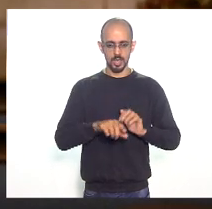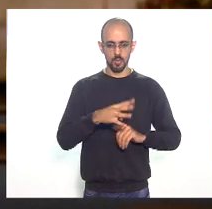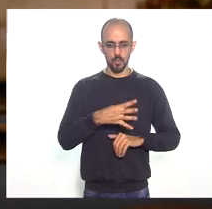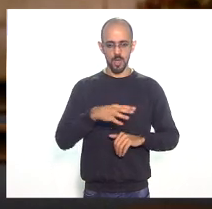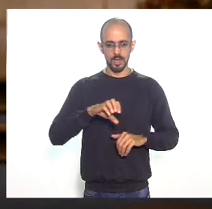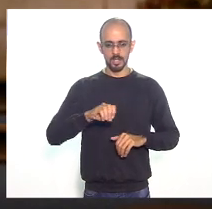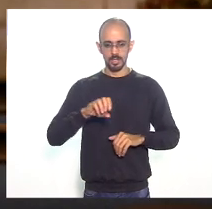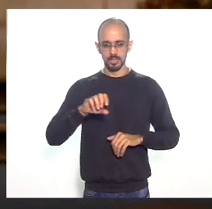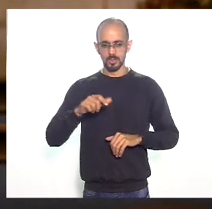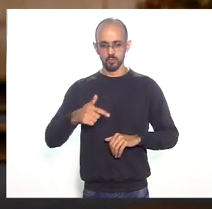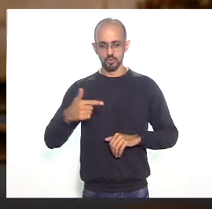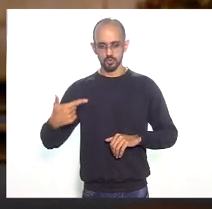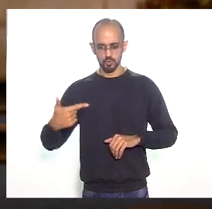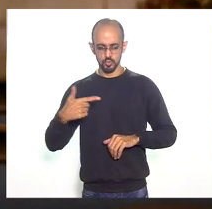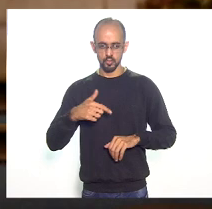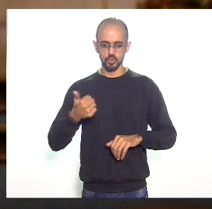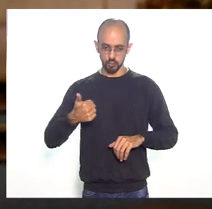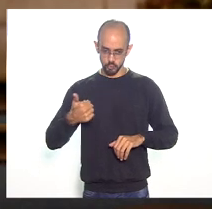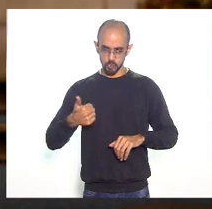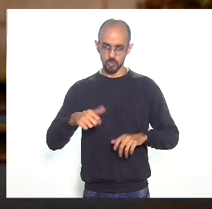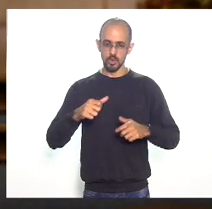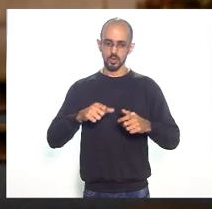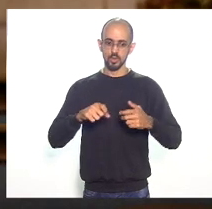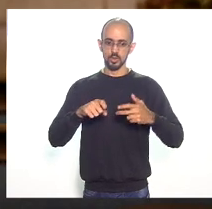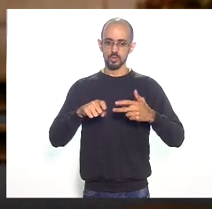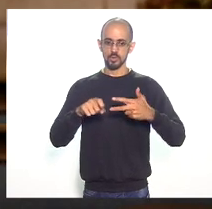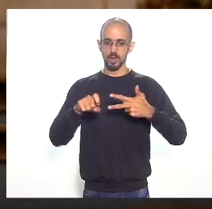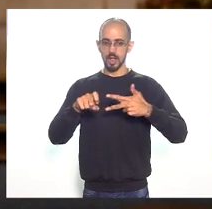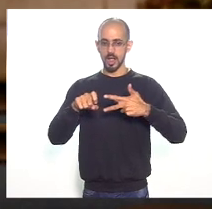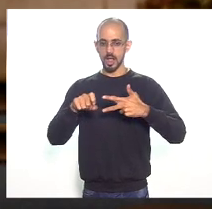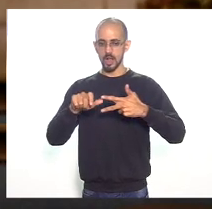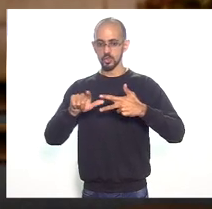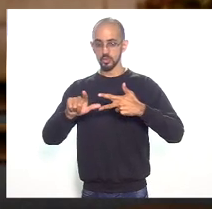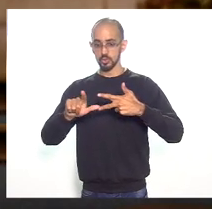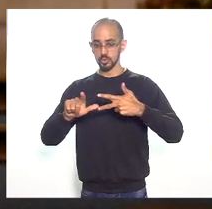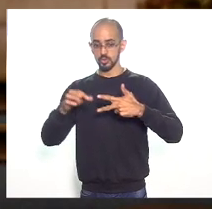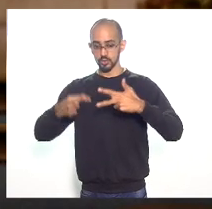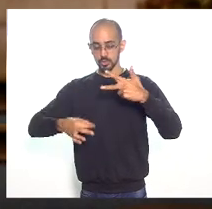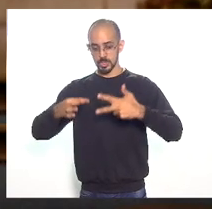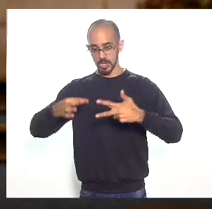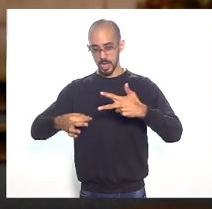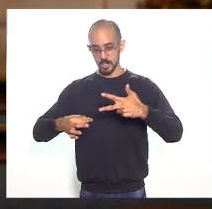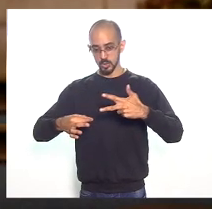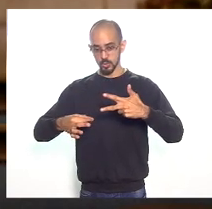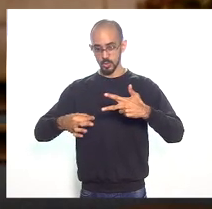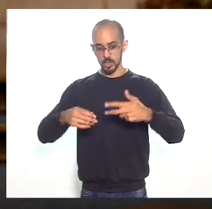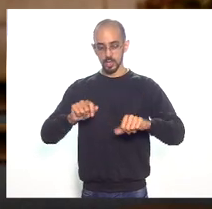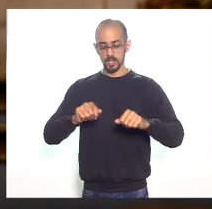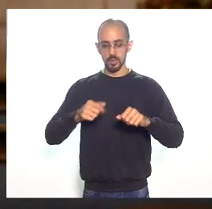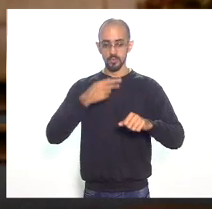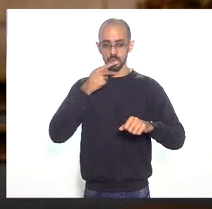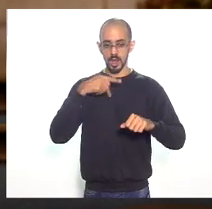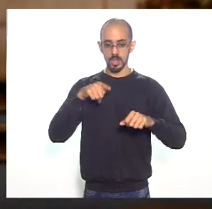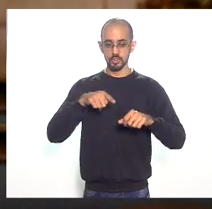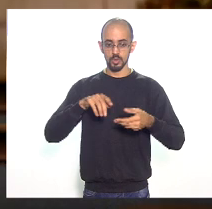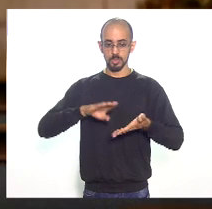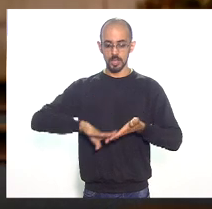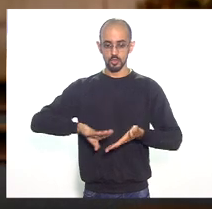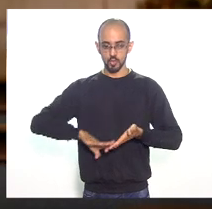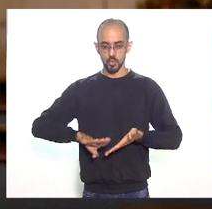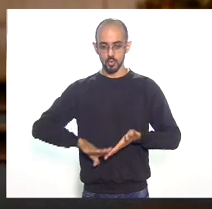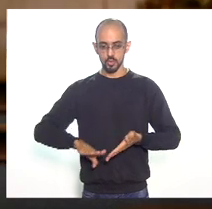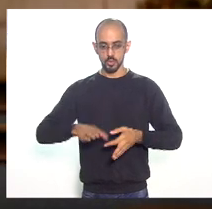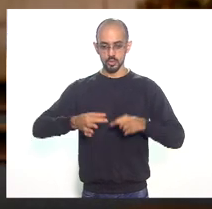de autoria dos poderes judiciários e executivo, mensagem 1 de 2021, que dispõe sobre as custas judiciais e a taxa